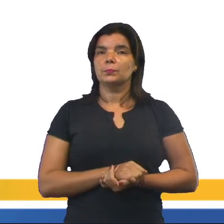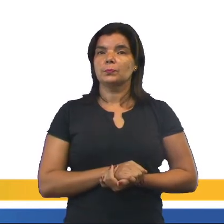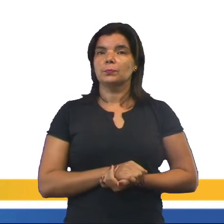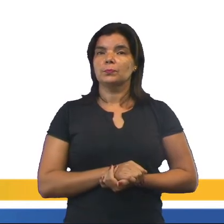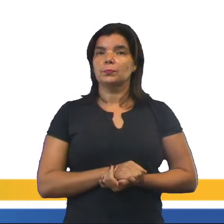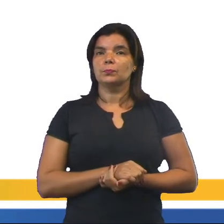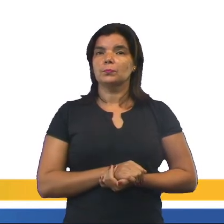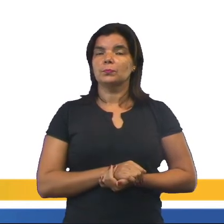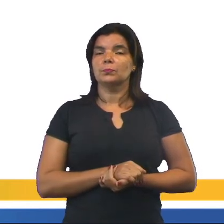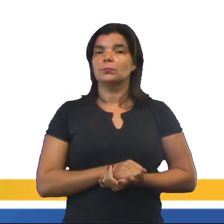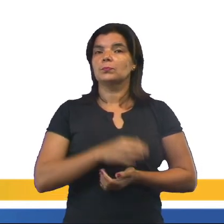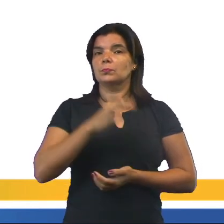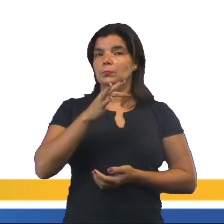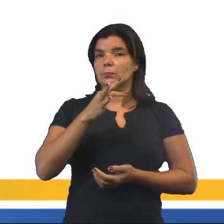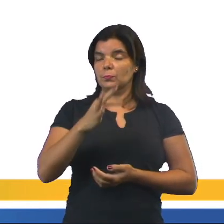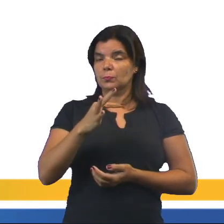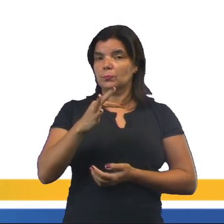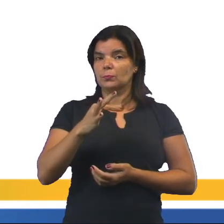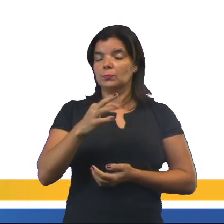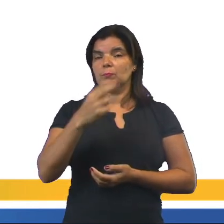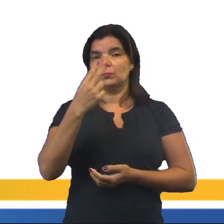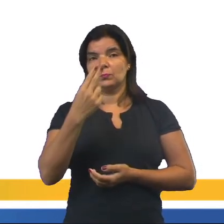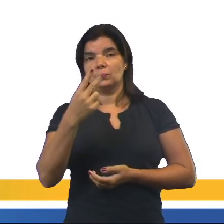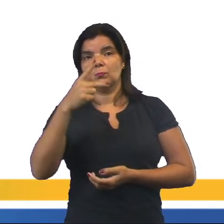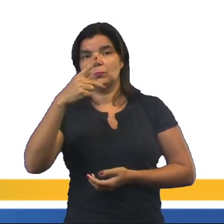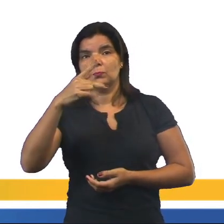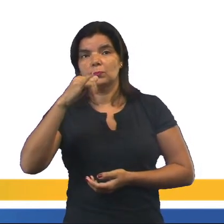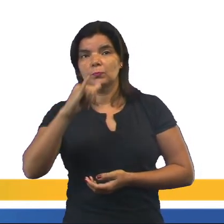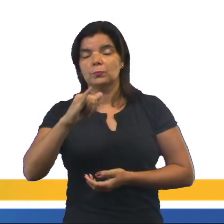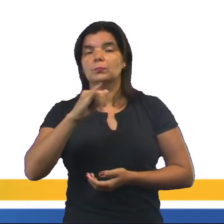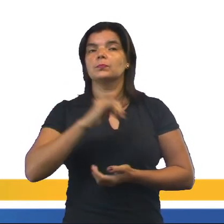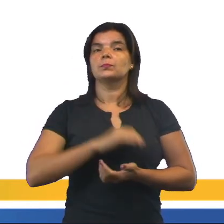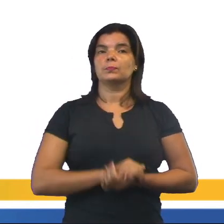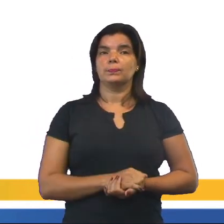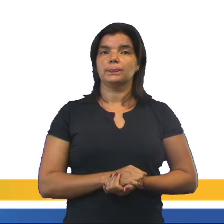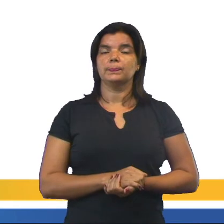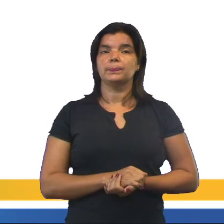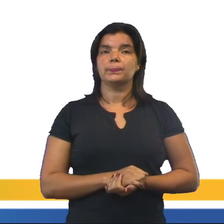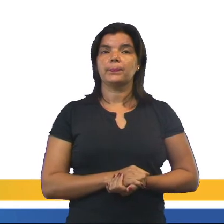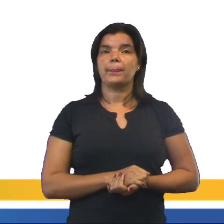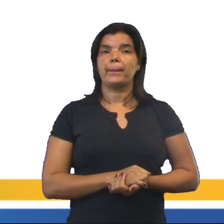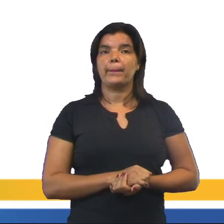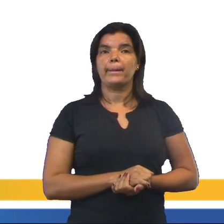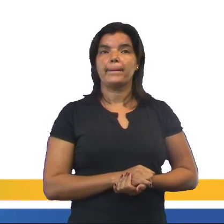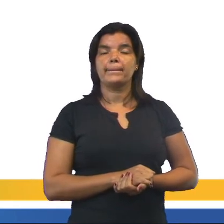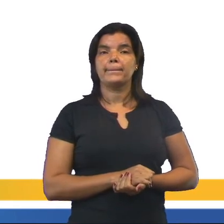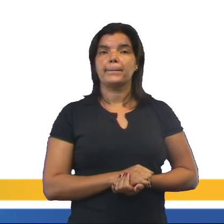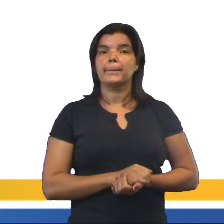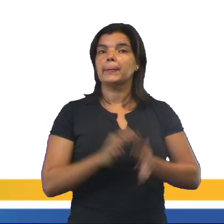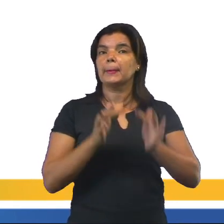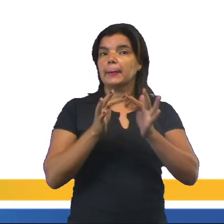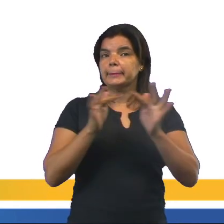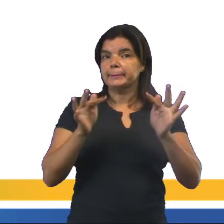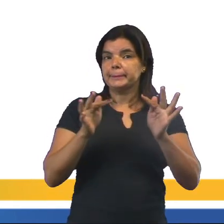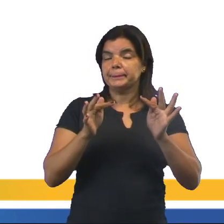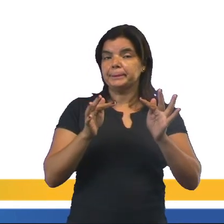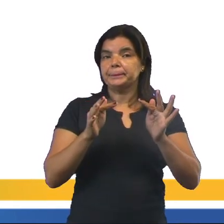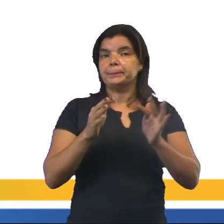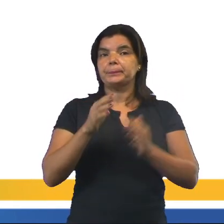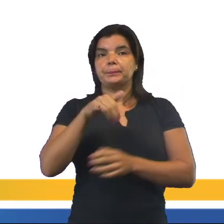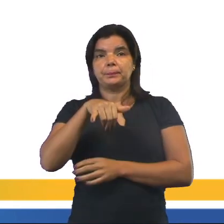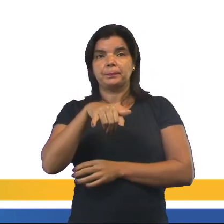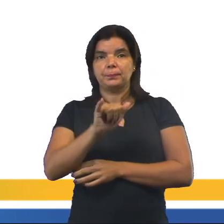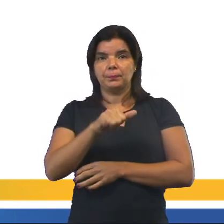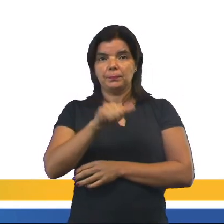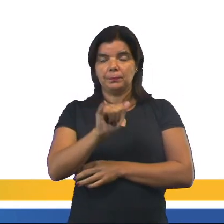um ciclo da função que é 2π. As funções